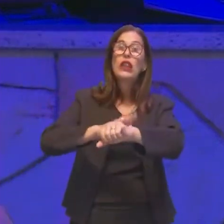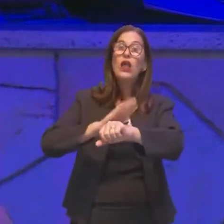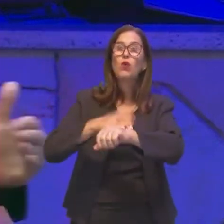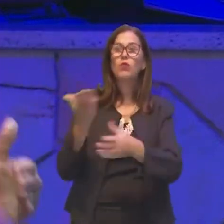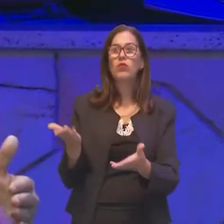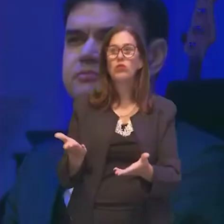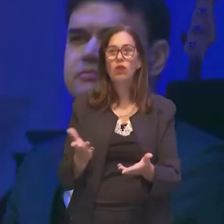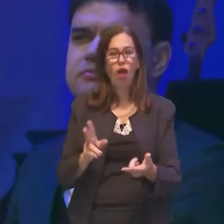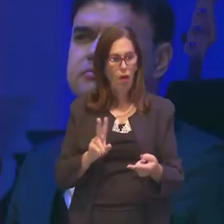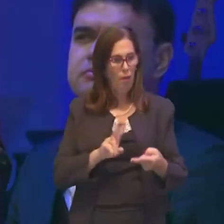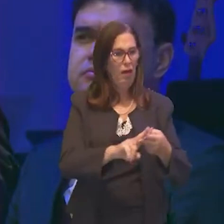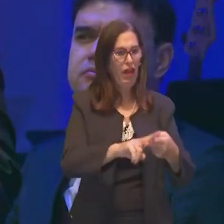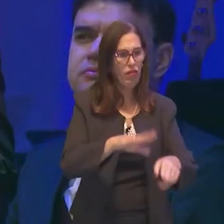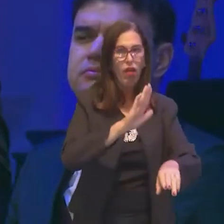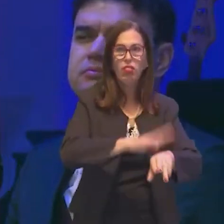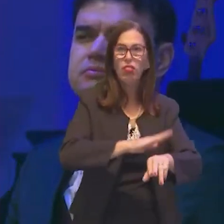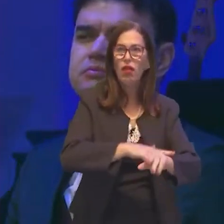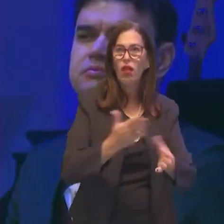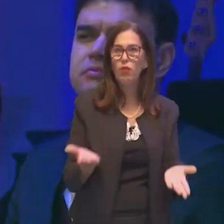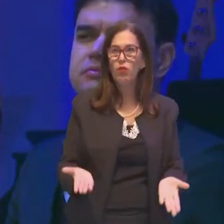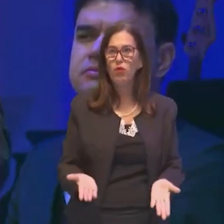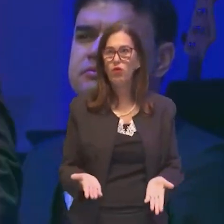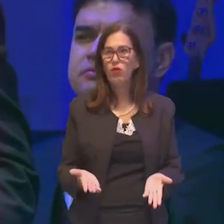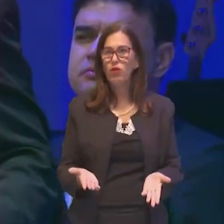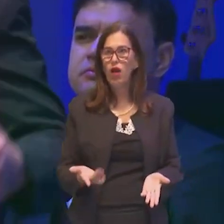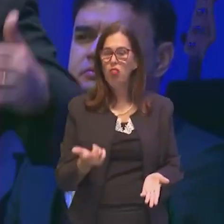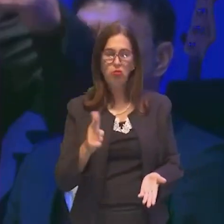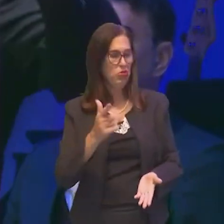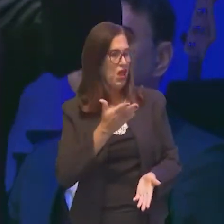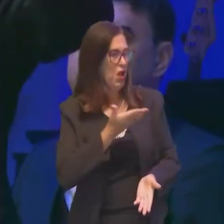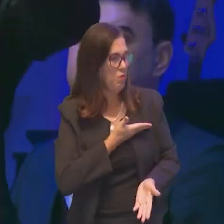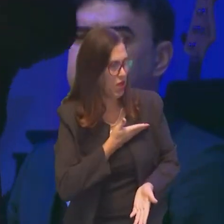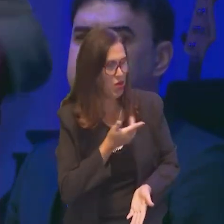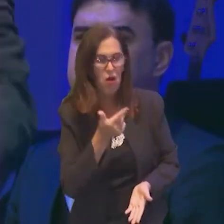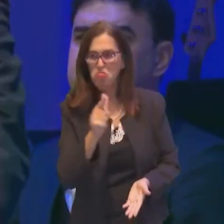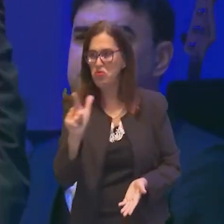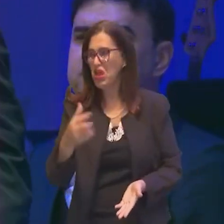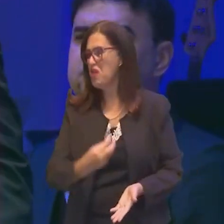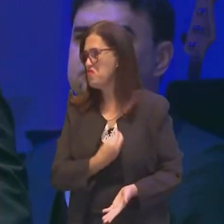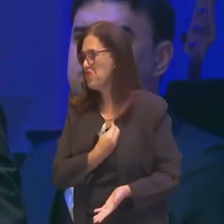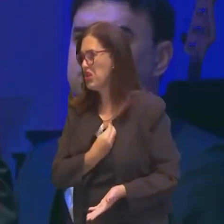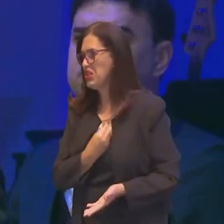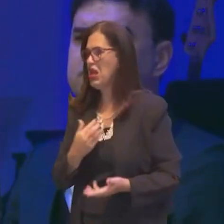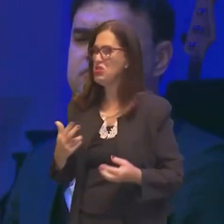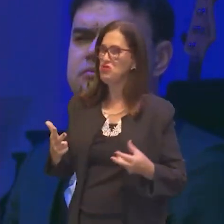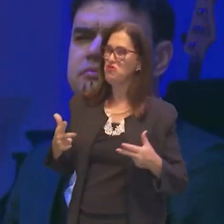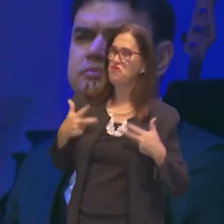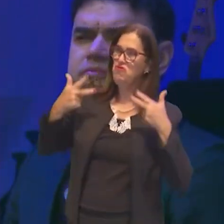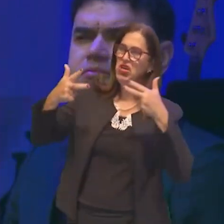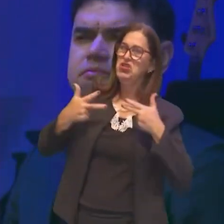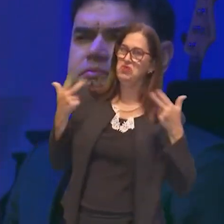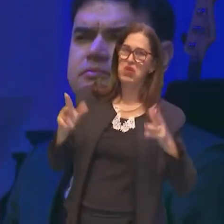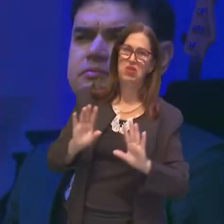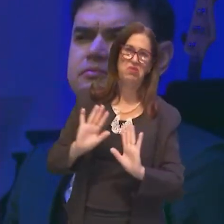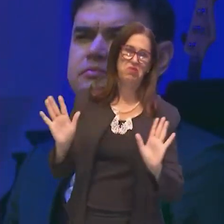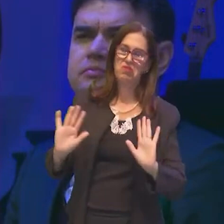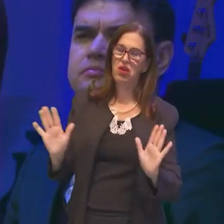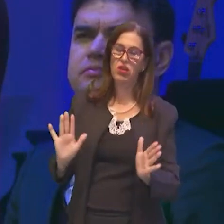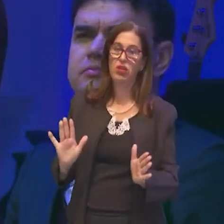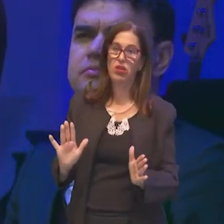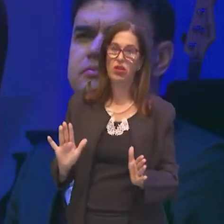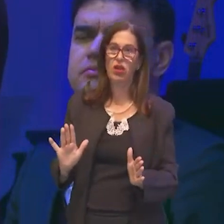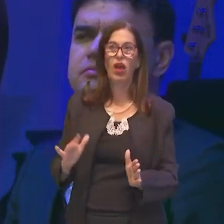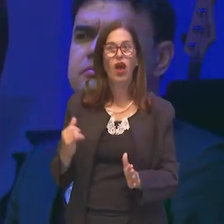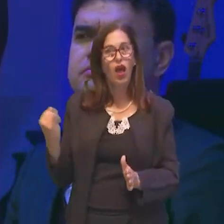e são presas ao tempo, não têm amigos, não têm vida de lazer, e isso é